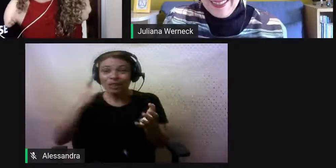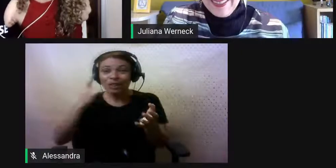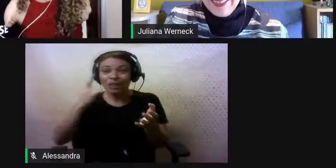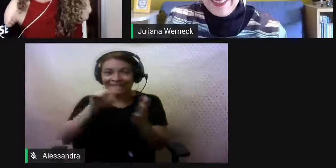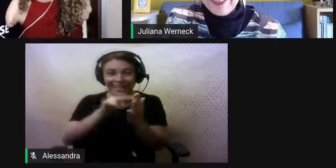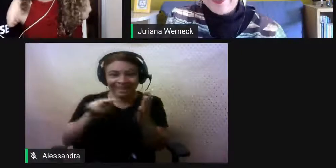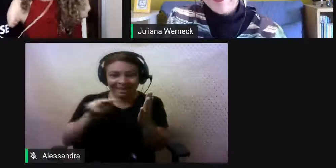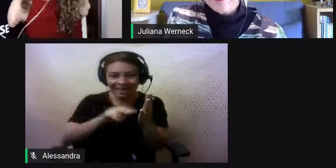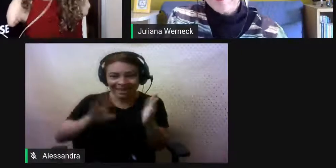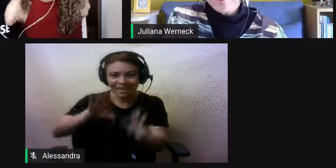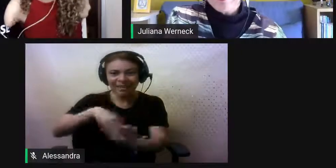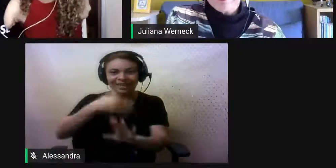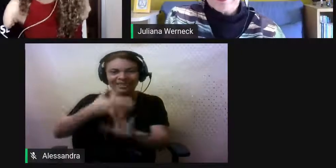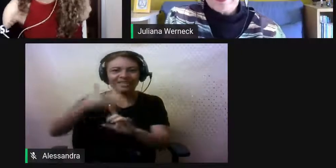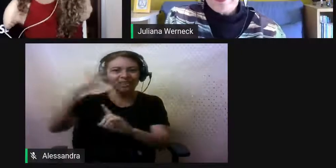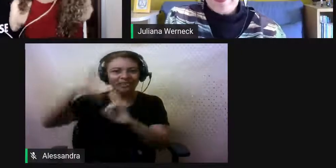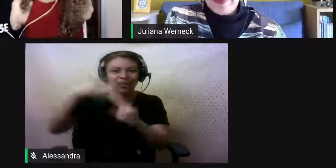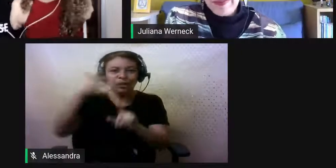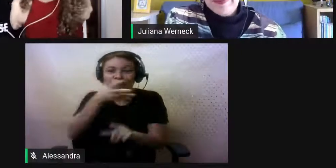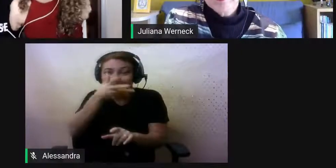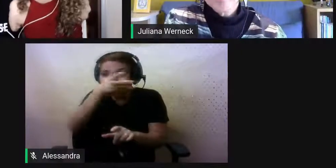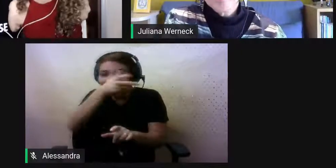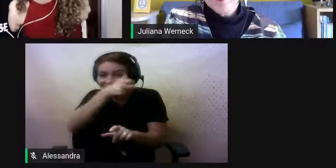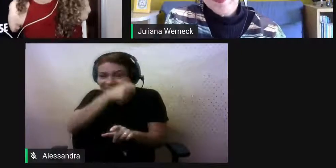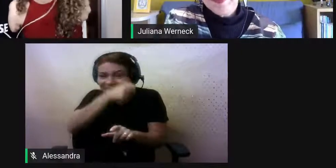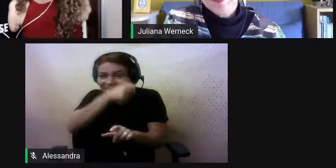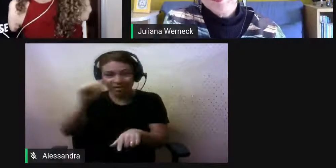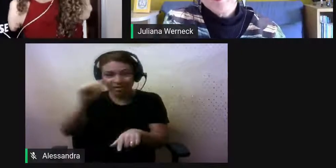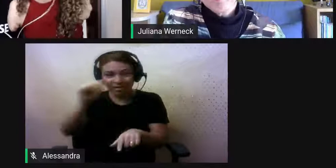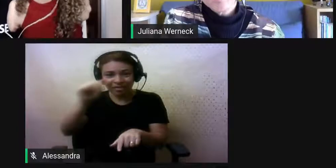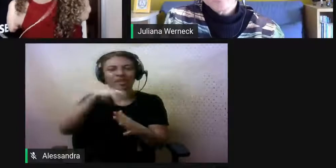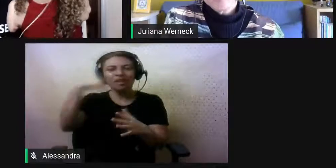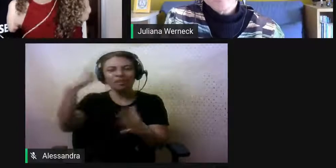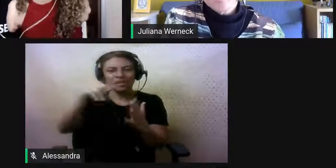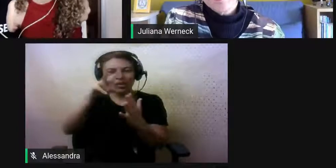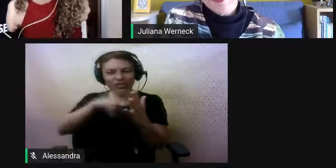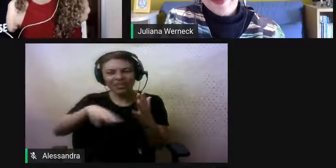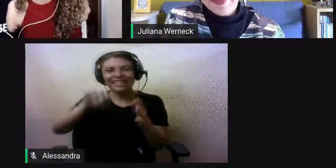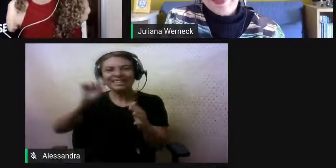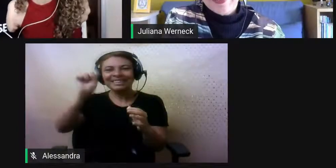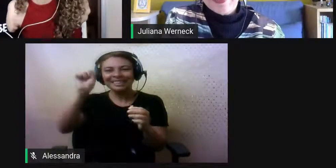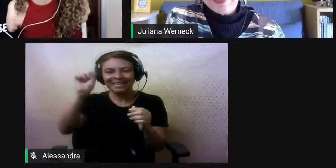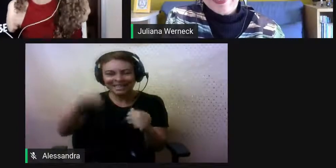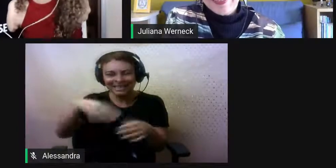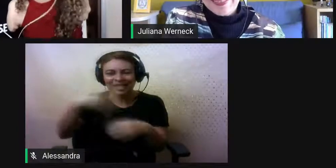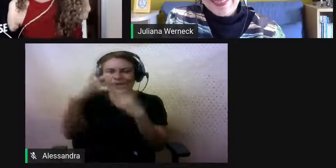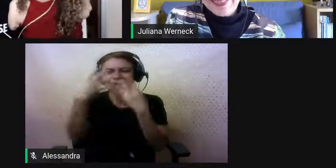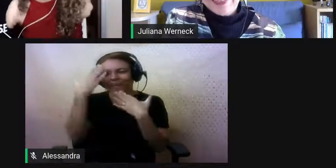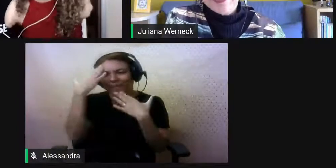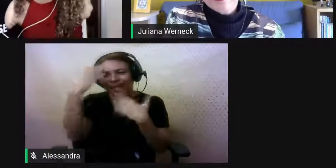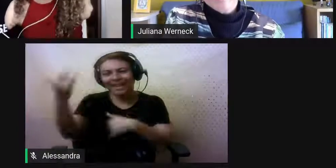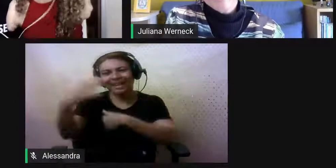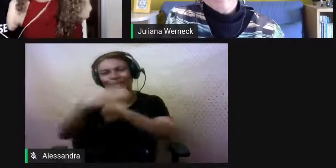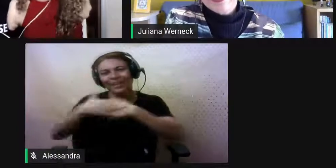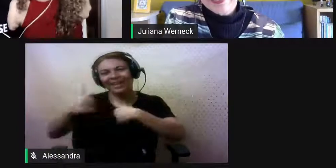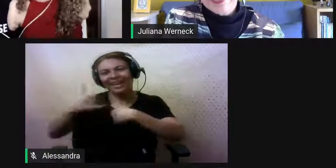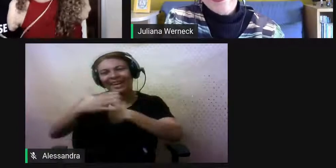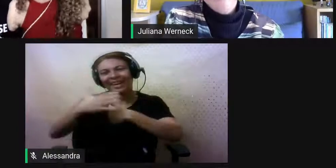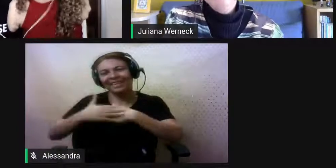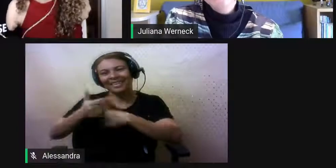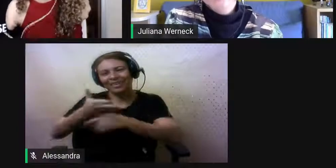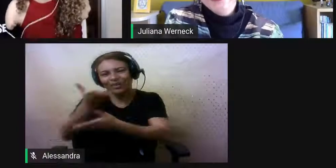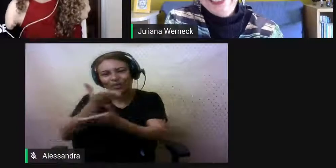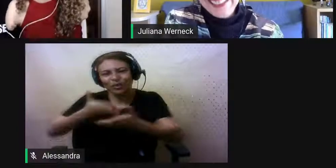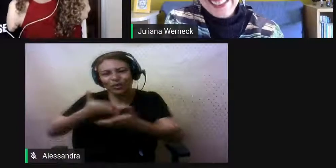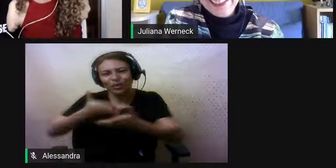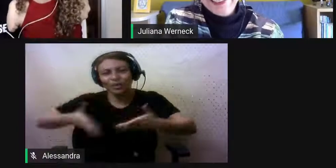lendo durante a fala, mas está tudo salvo aqui, ó. Depois eu vou ler sim. Então, muito obrigada pelo carinho de todo mundo. Muito